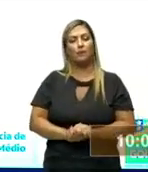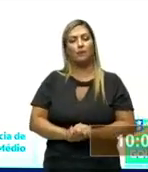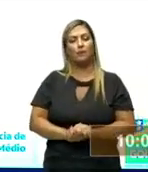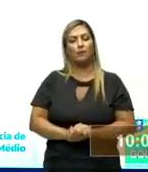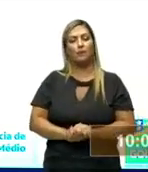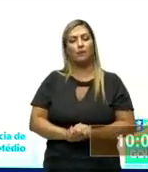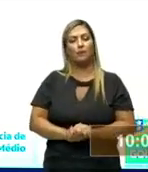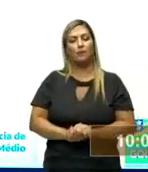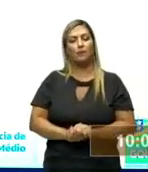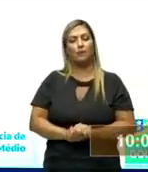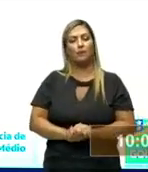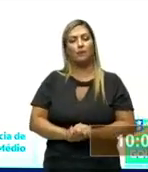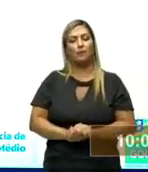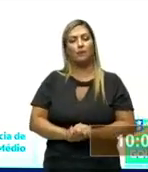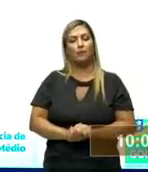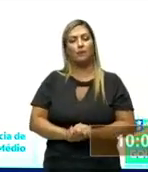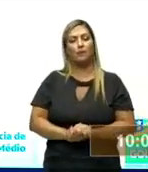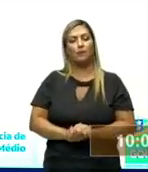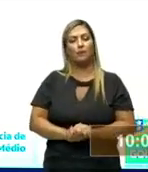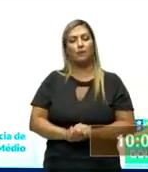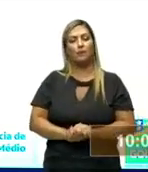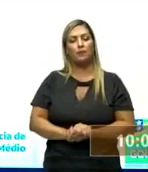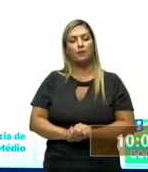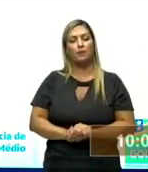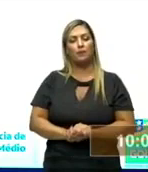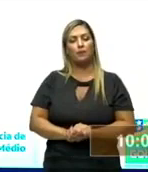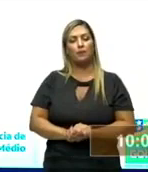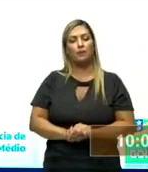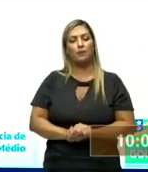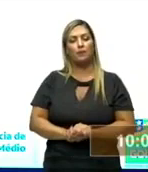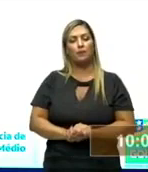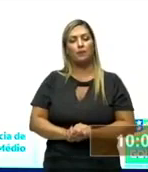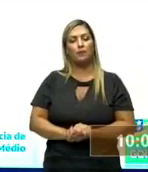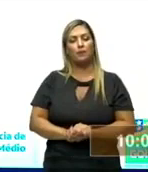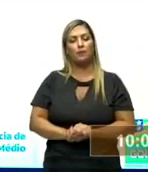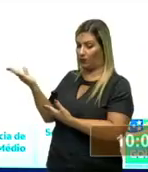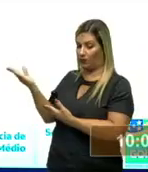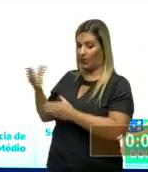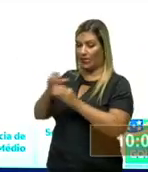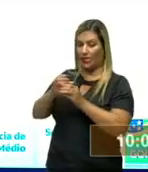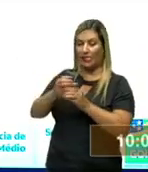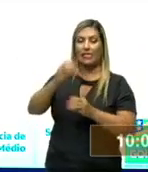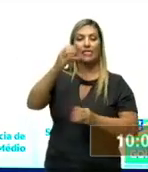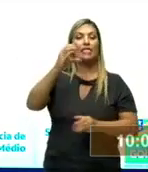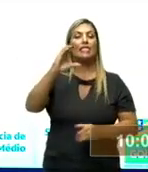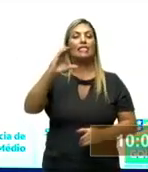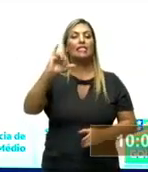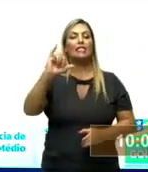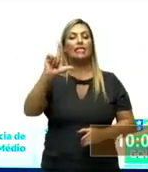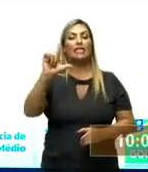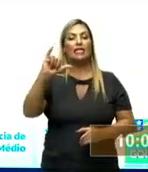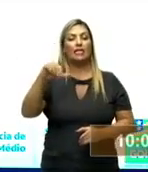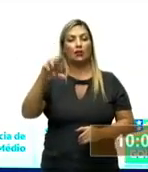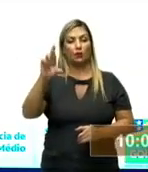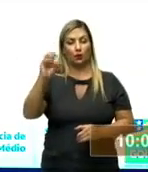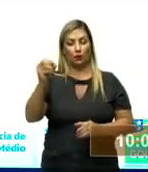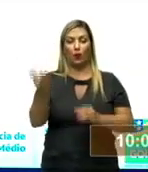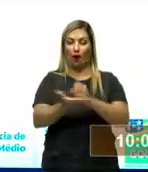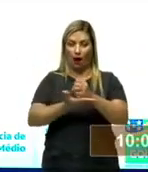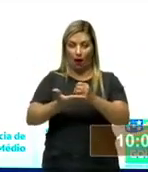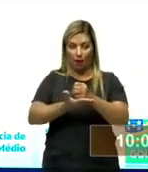cilindro o volume do cilindro qual é a área da base colocar aqui ó